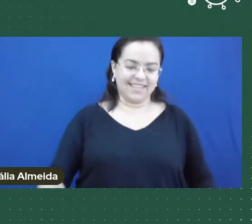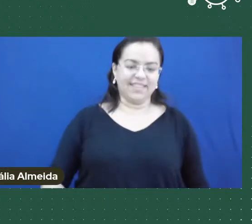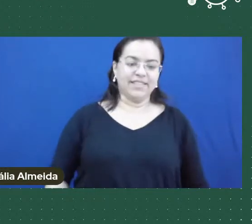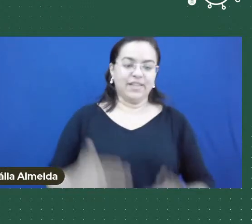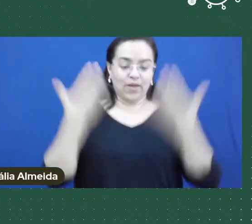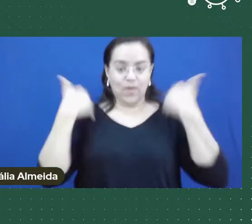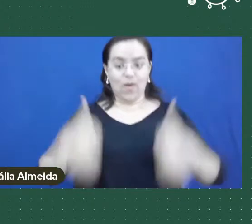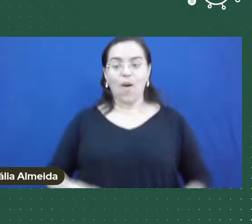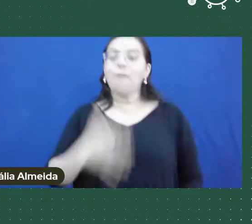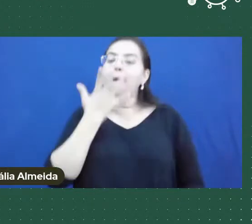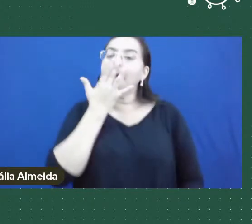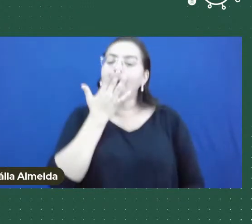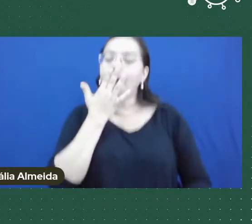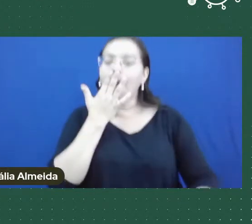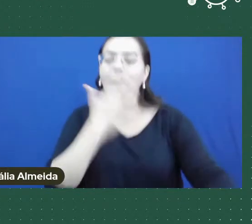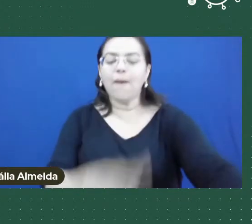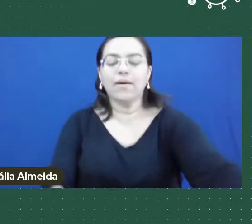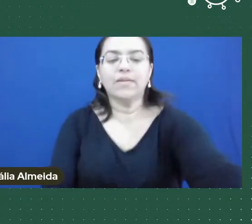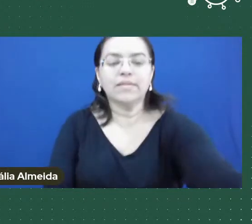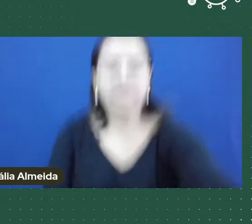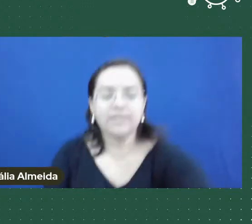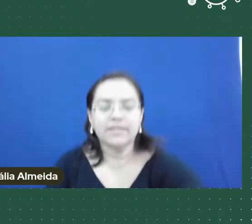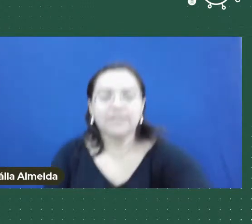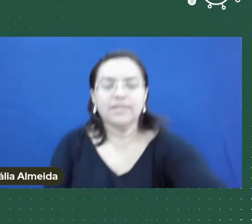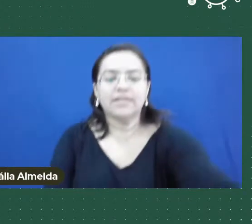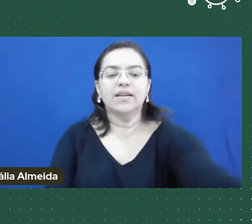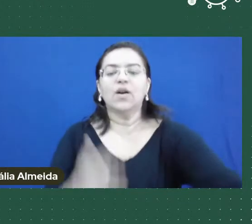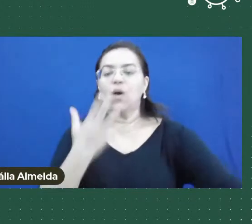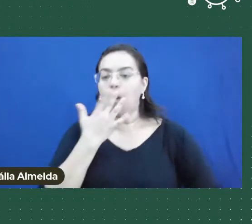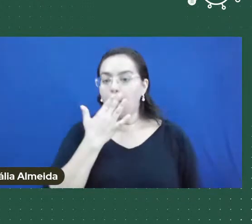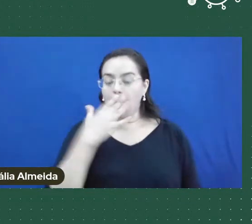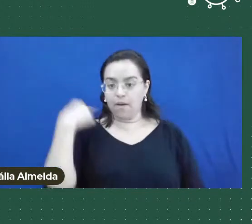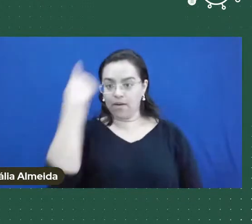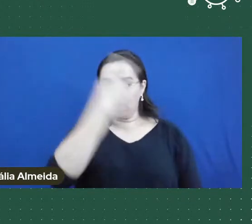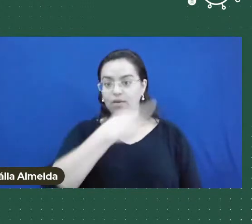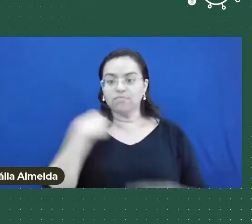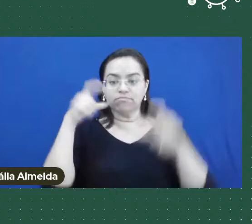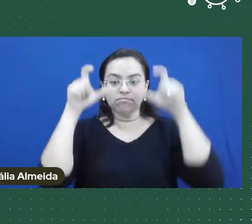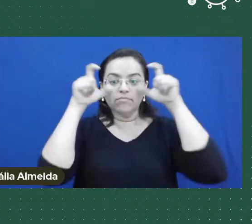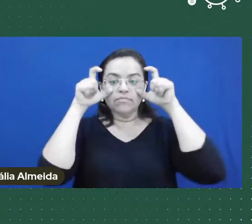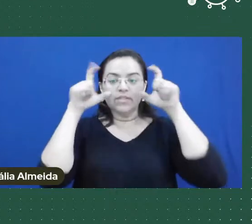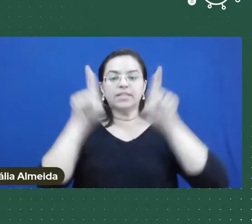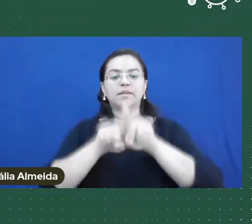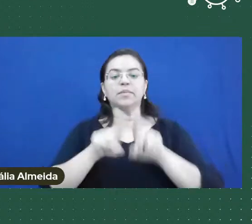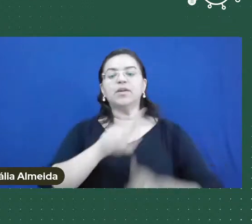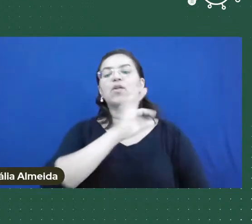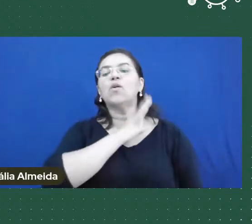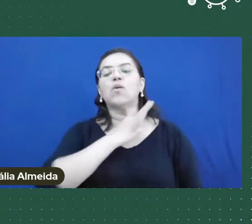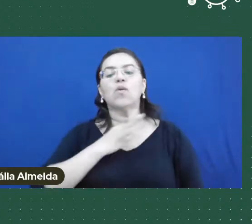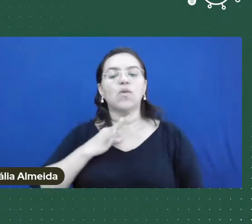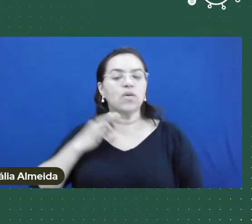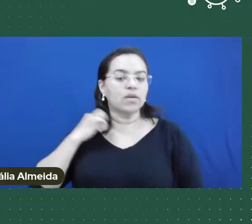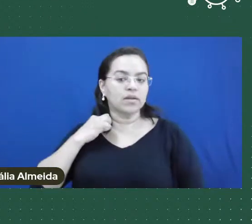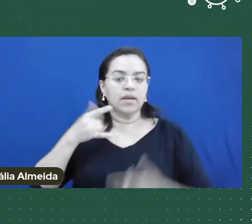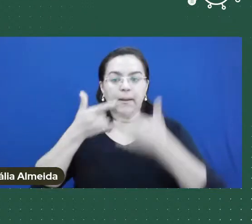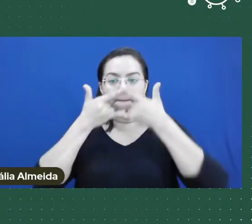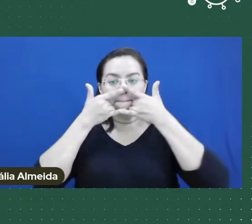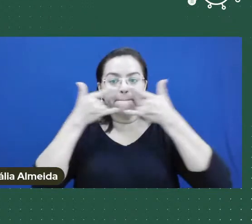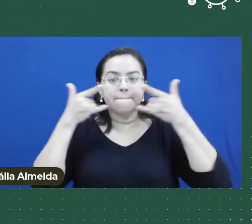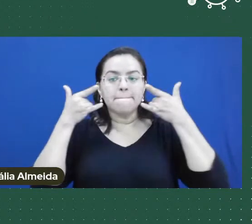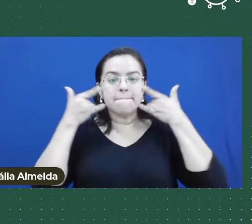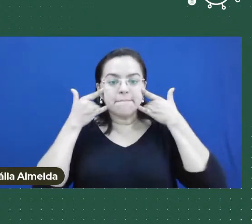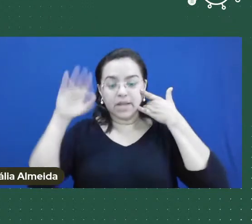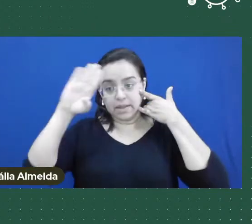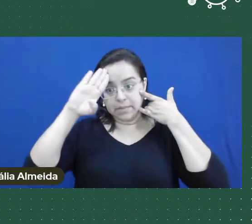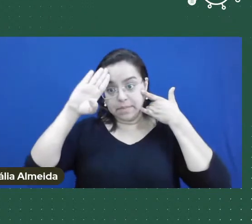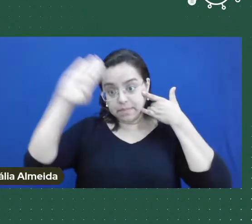estou com um colar de pérolas, e eu uso máscara principalmente por uma questão